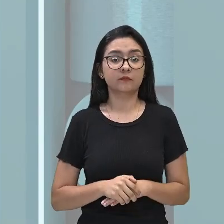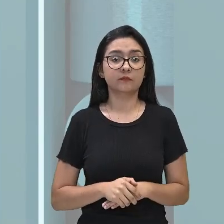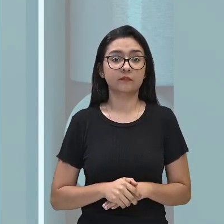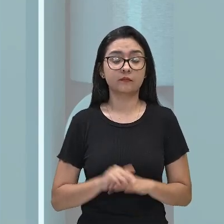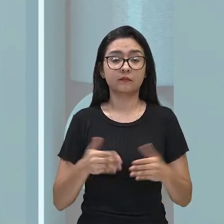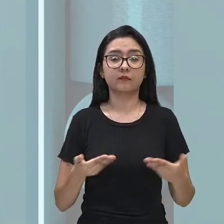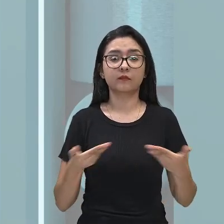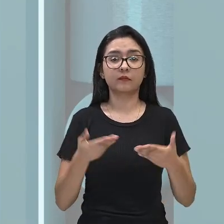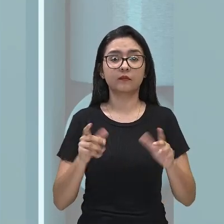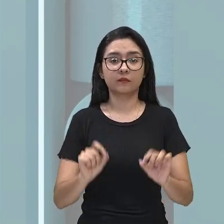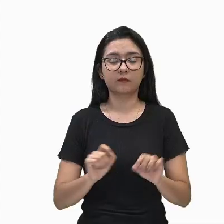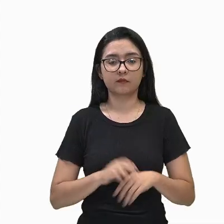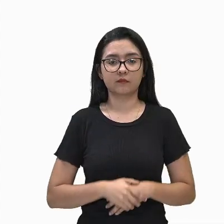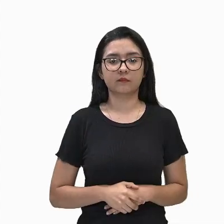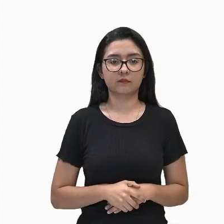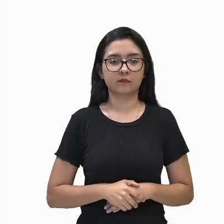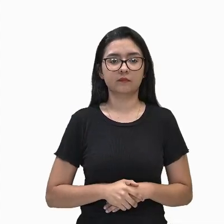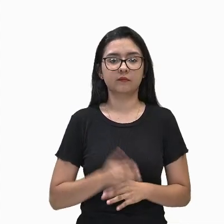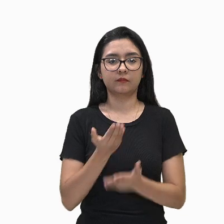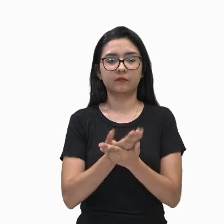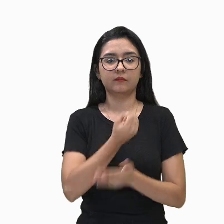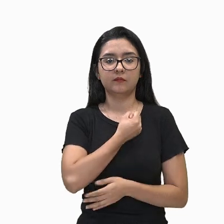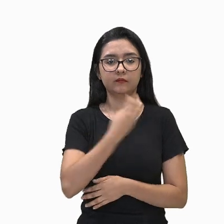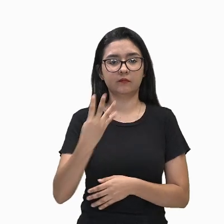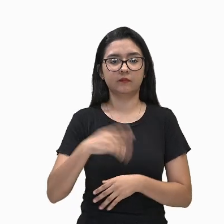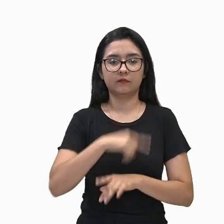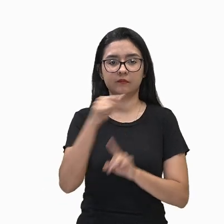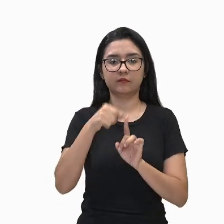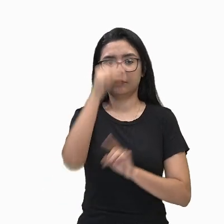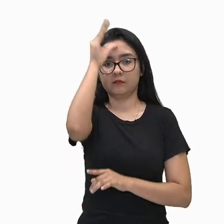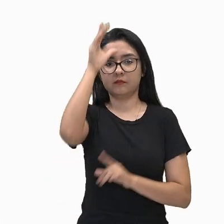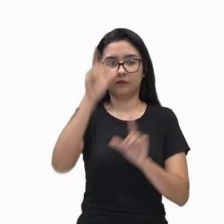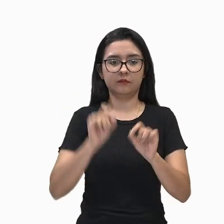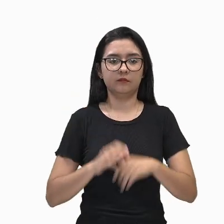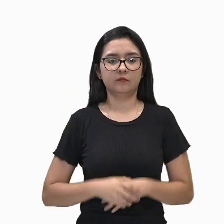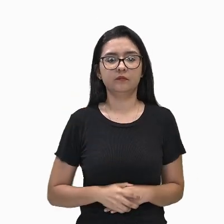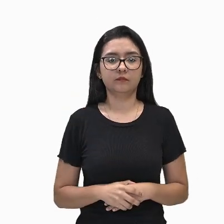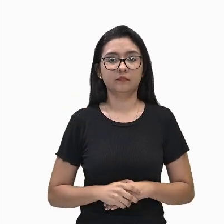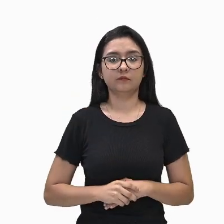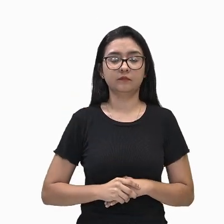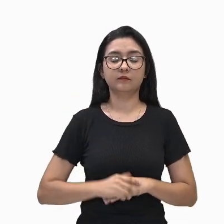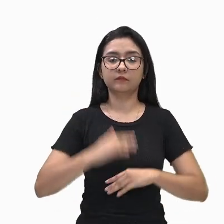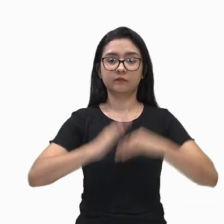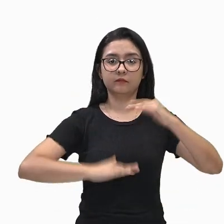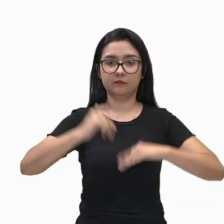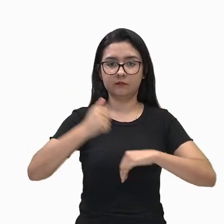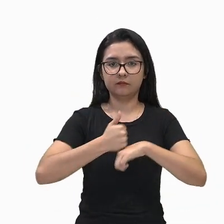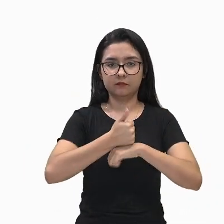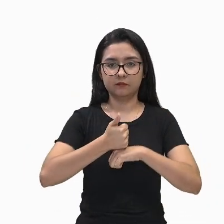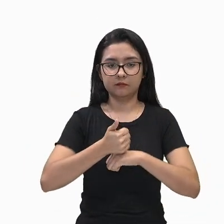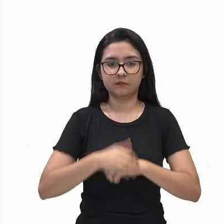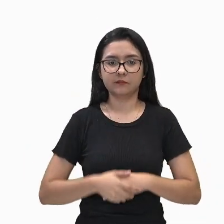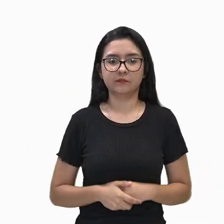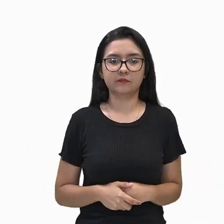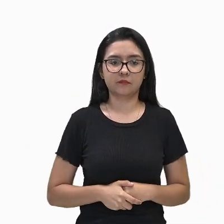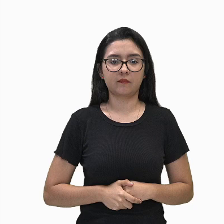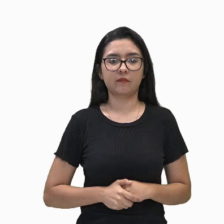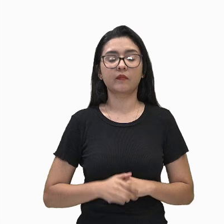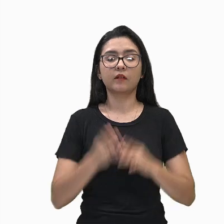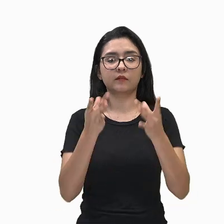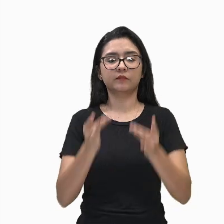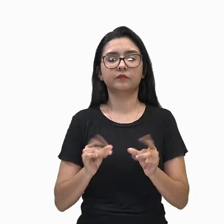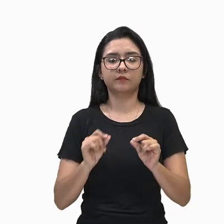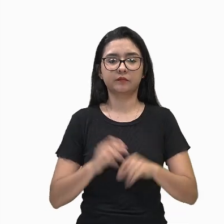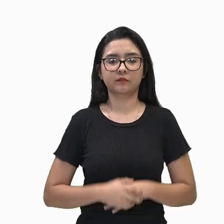Ahora, clase de número 4. Objeto de conhecimento, las profissões,